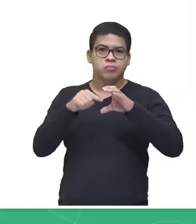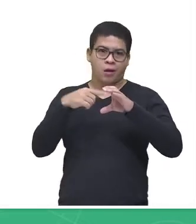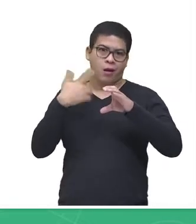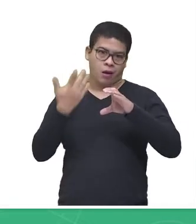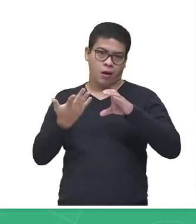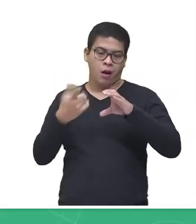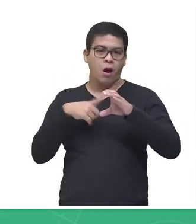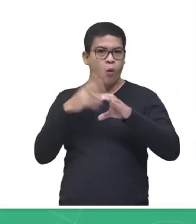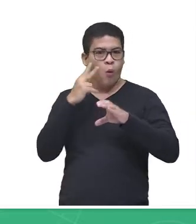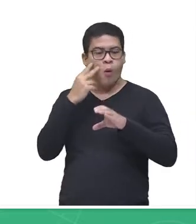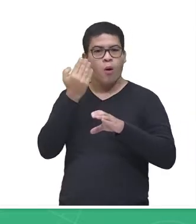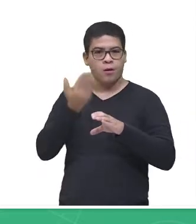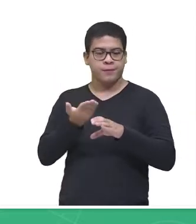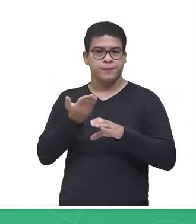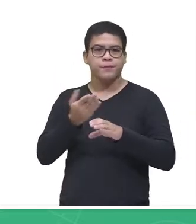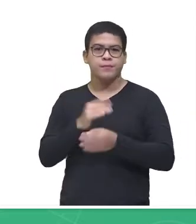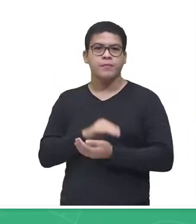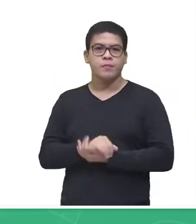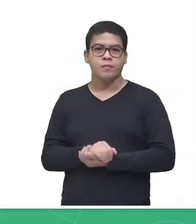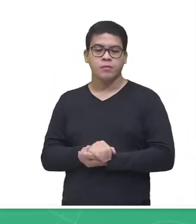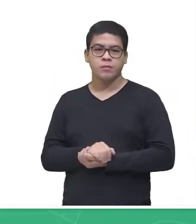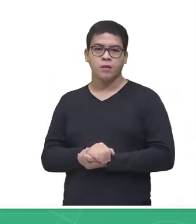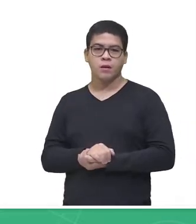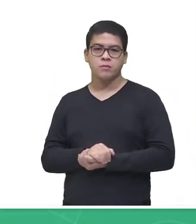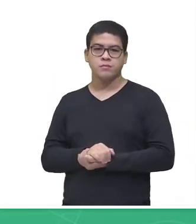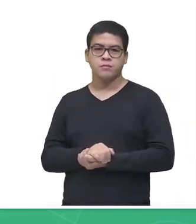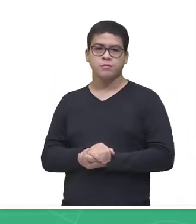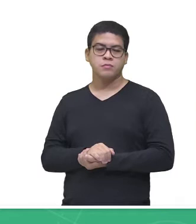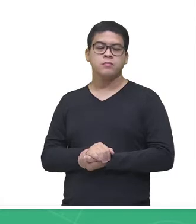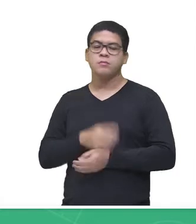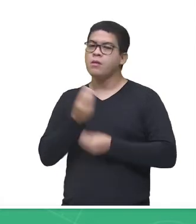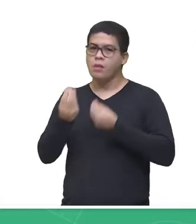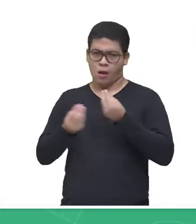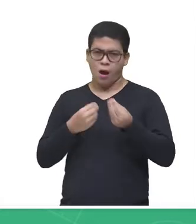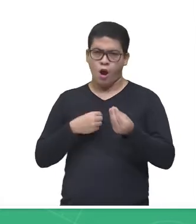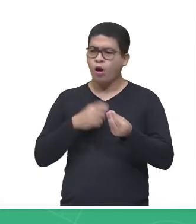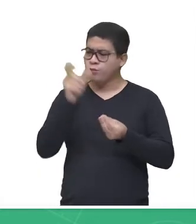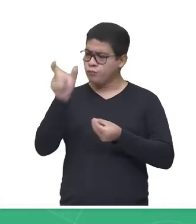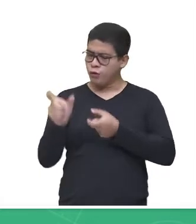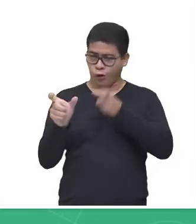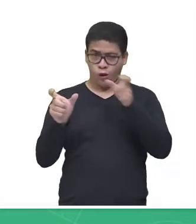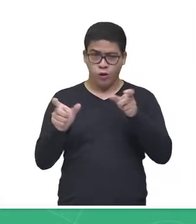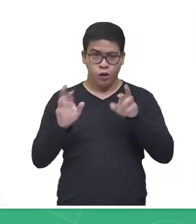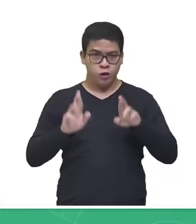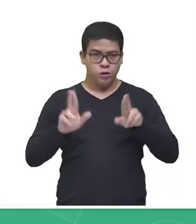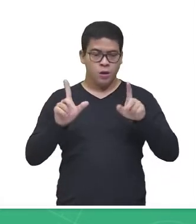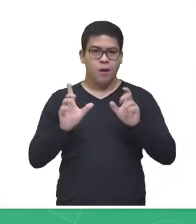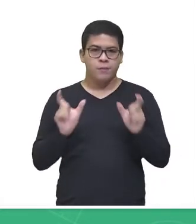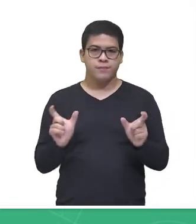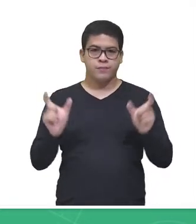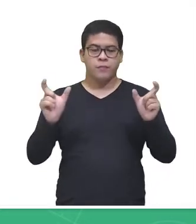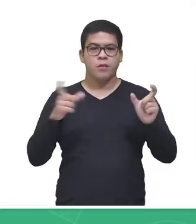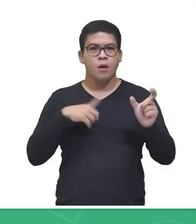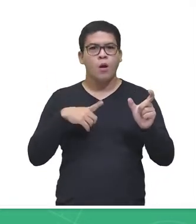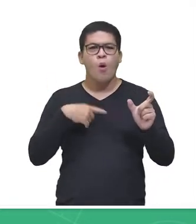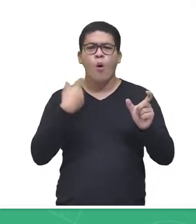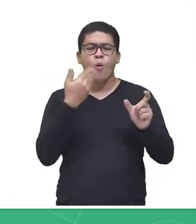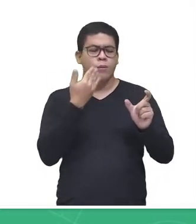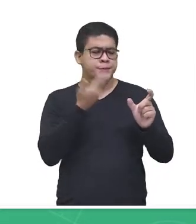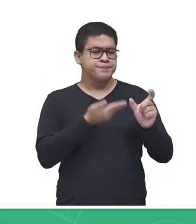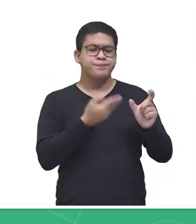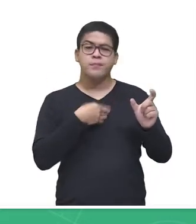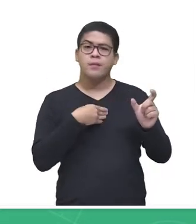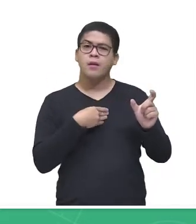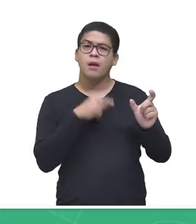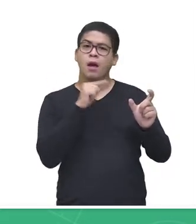funcionamento igual a das células eucariontes. Então a gente vai ver cada uma delas. As organelas, né, atuam como pequenos